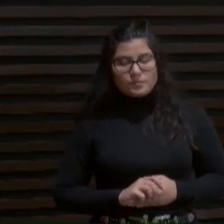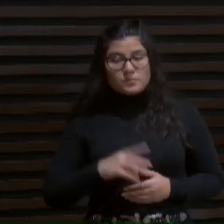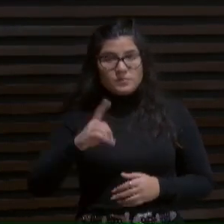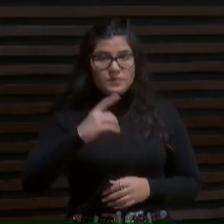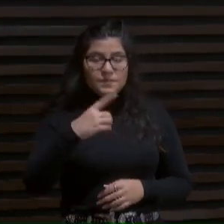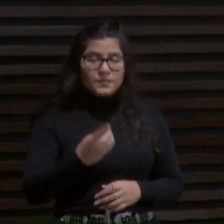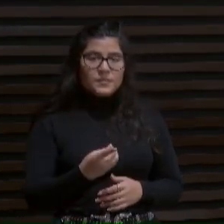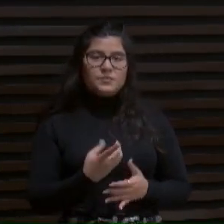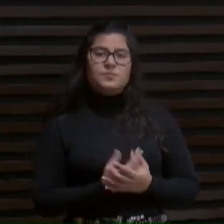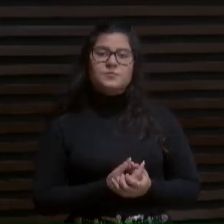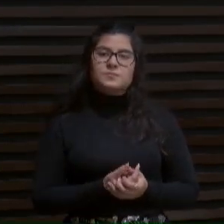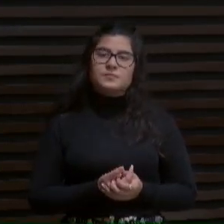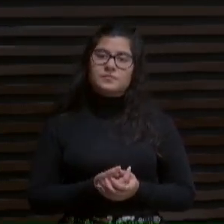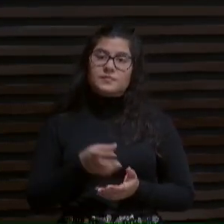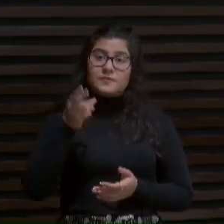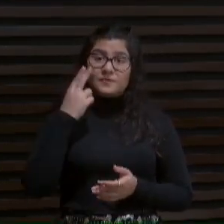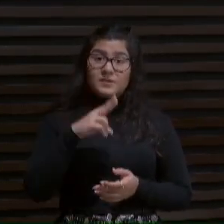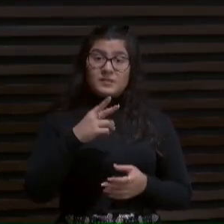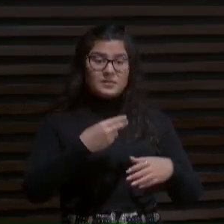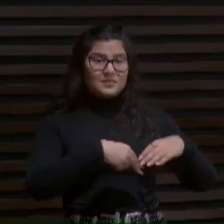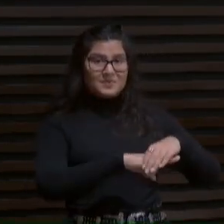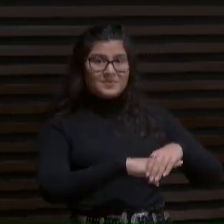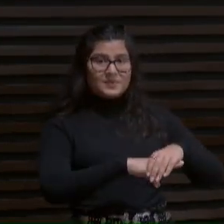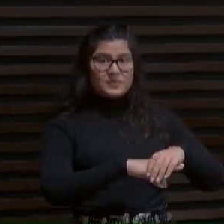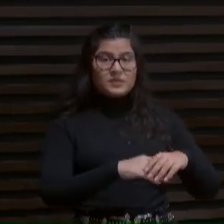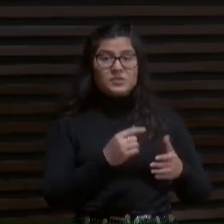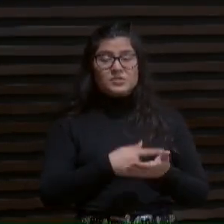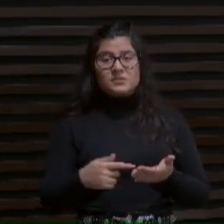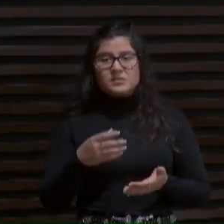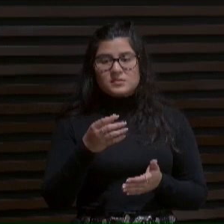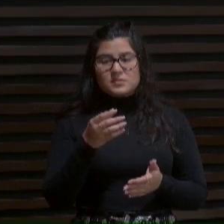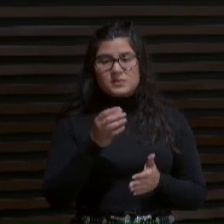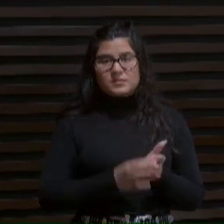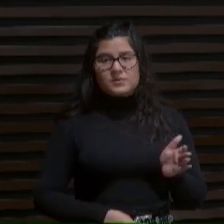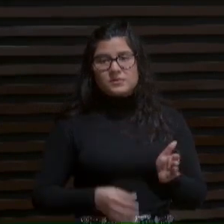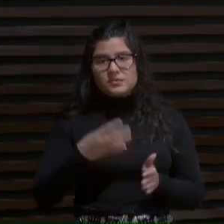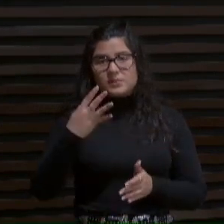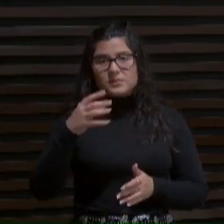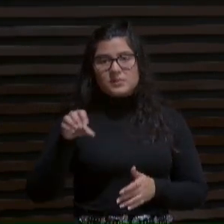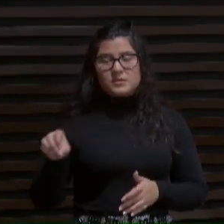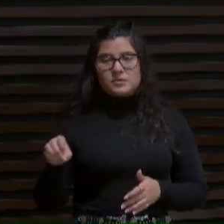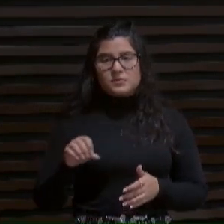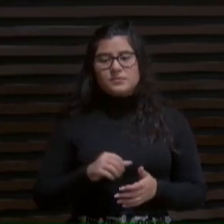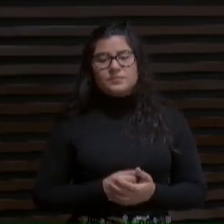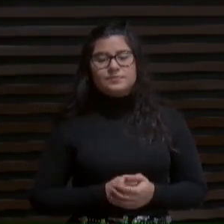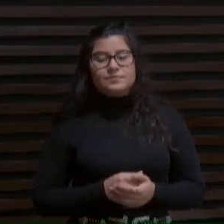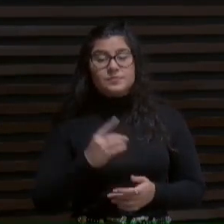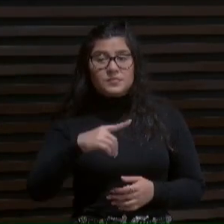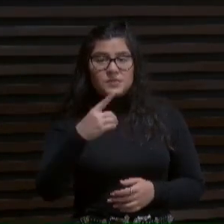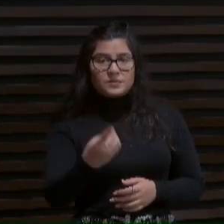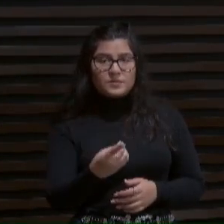dele, vejam quem também foi sepultado ali em Gênesis 49, 29 a 32.